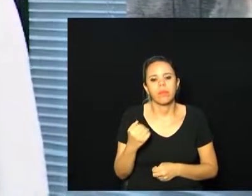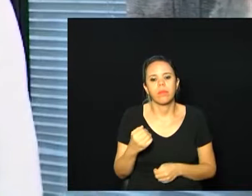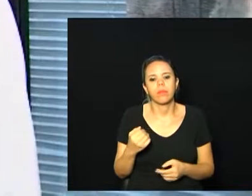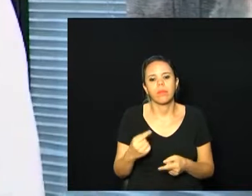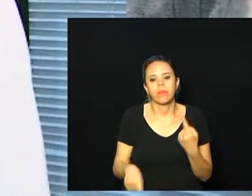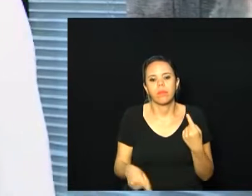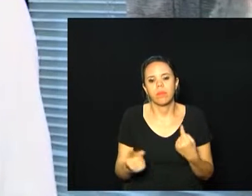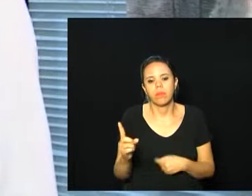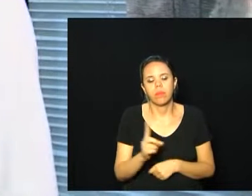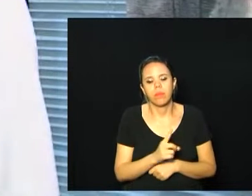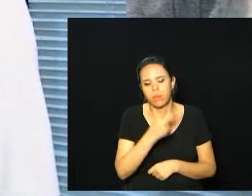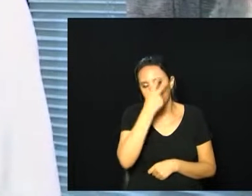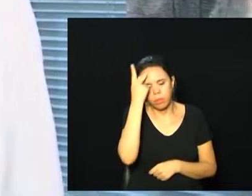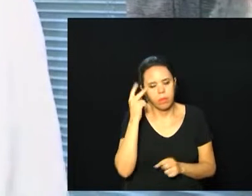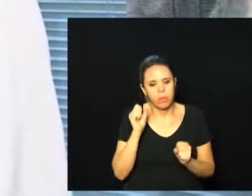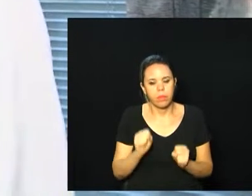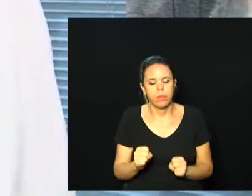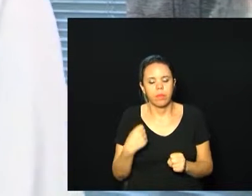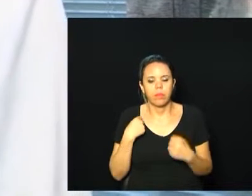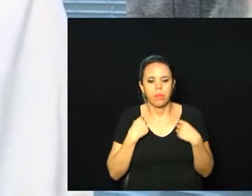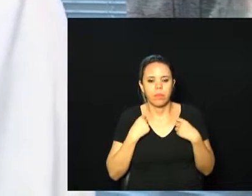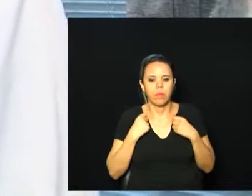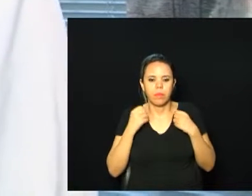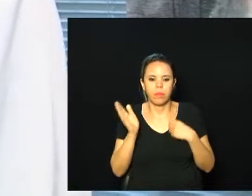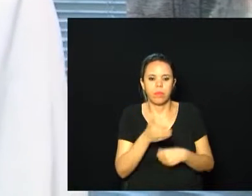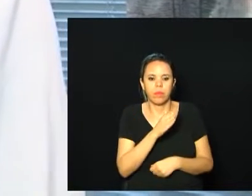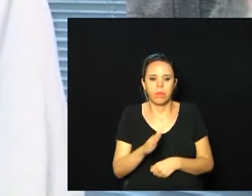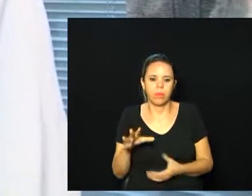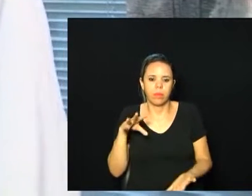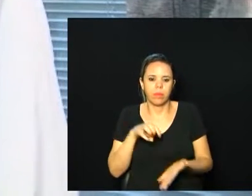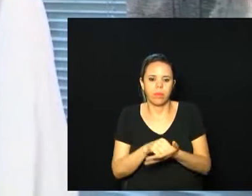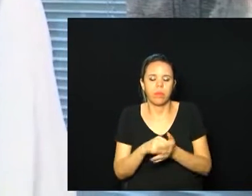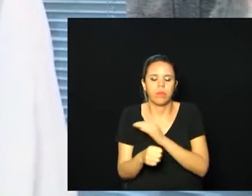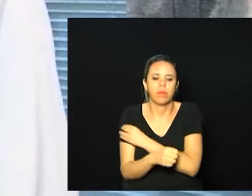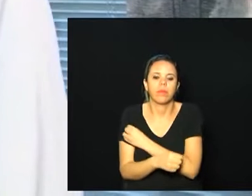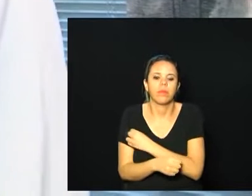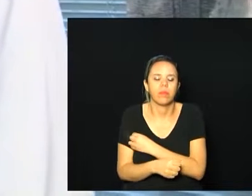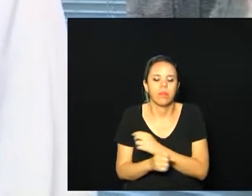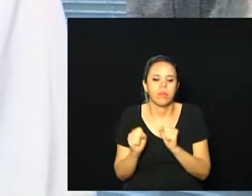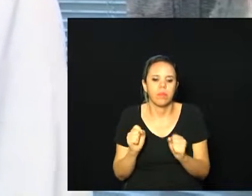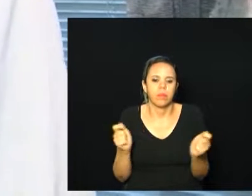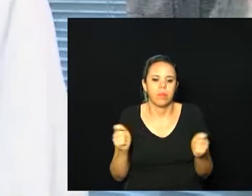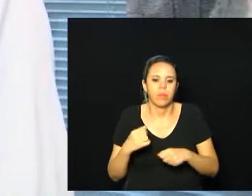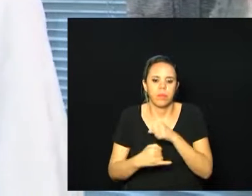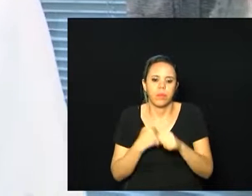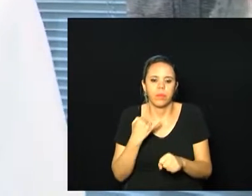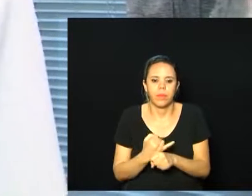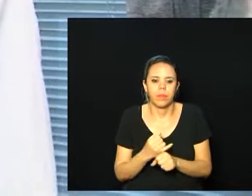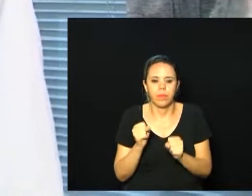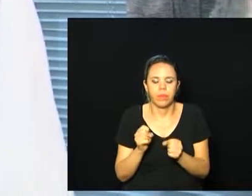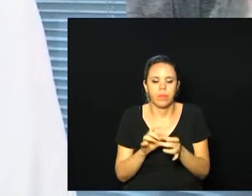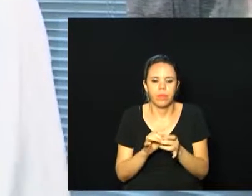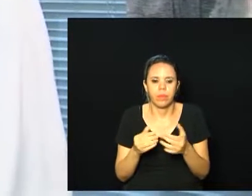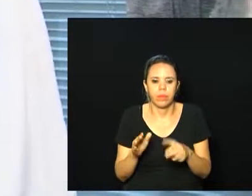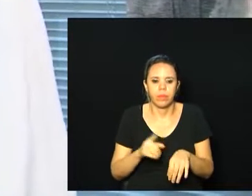indisponibilidade em comparecer, a pessoa possa cancelar esse cadastro assim que possível no site, porque a gente pode liberar